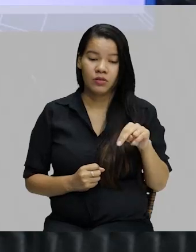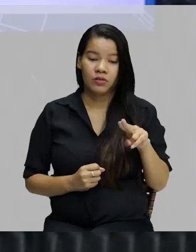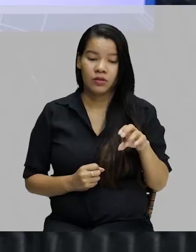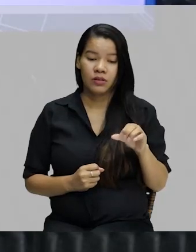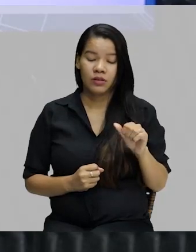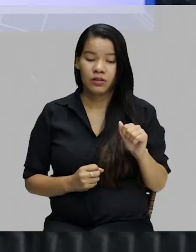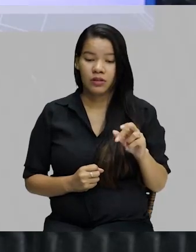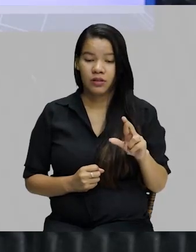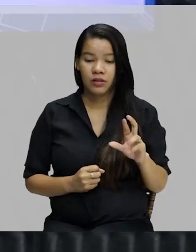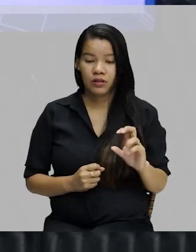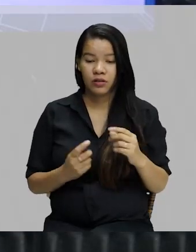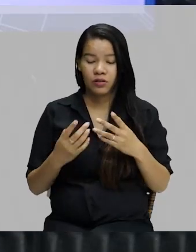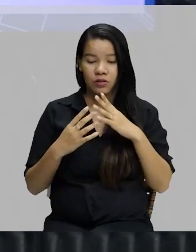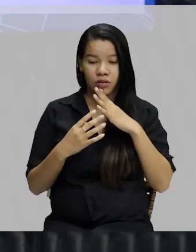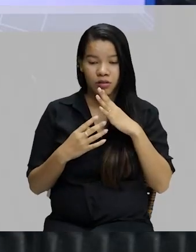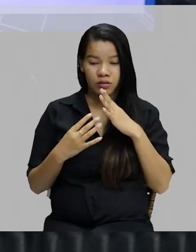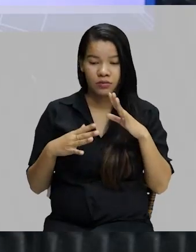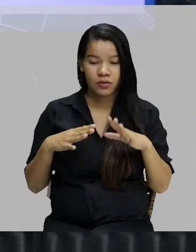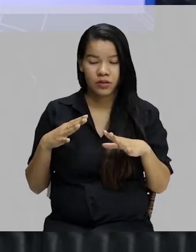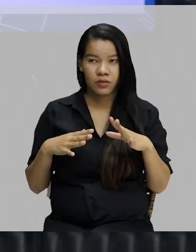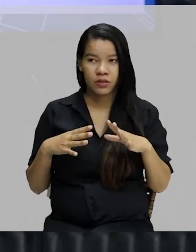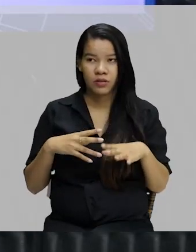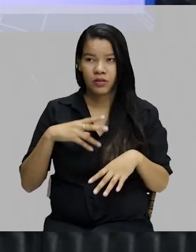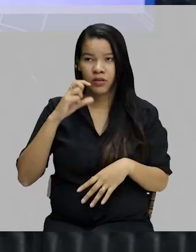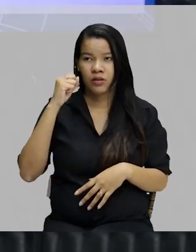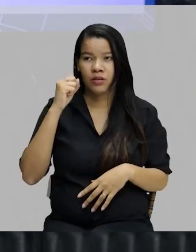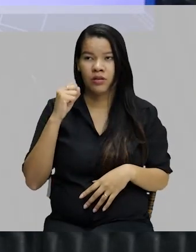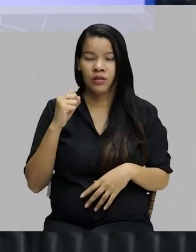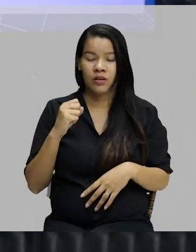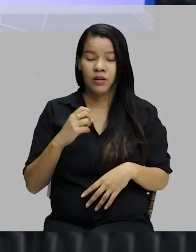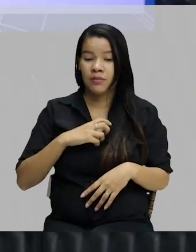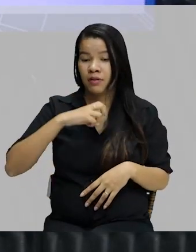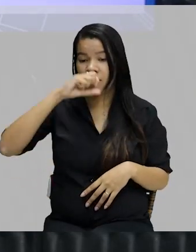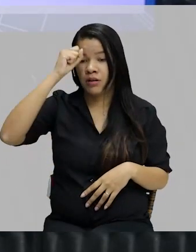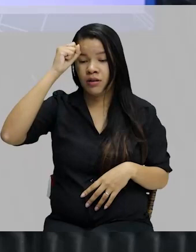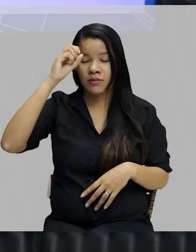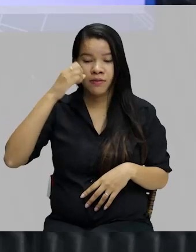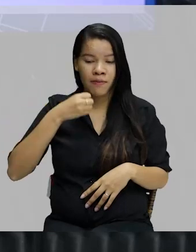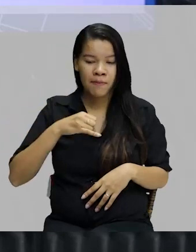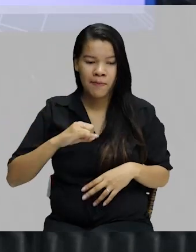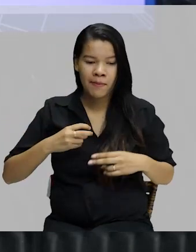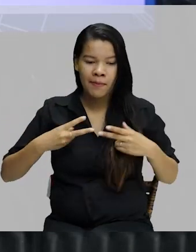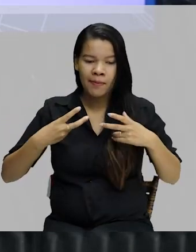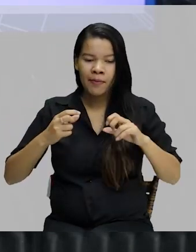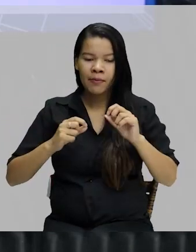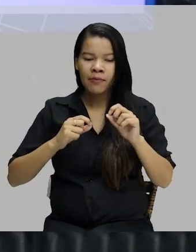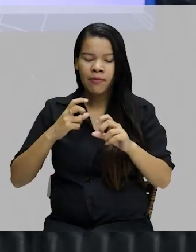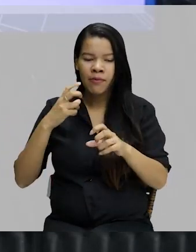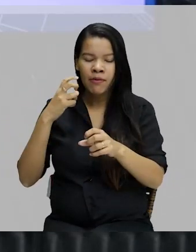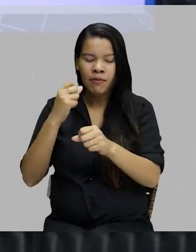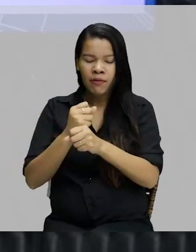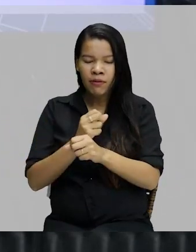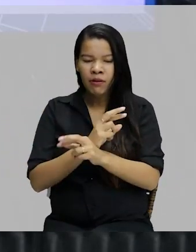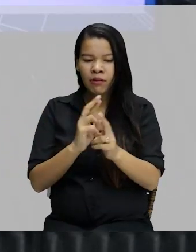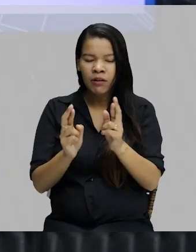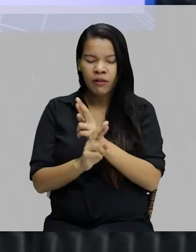uma grande vantagem. Imediatamente se percebeu que os resíduos